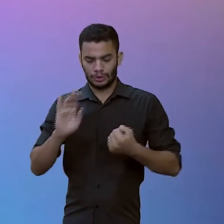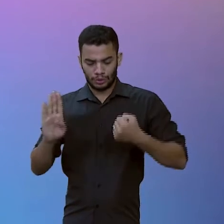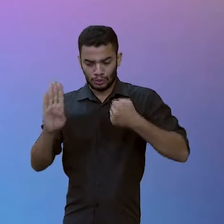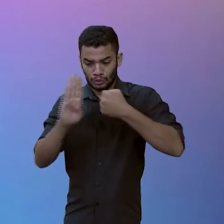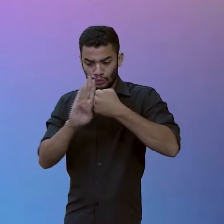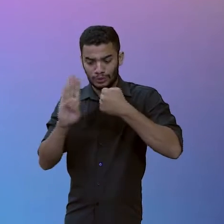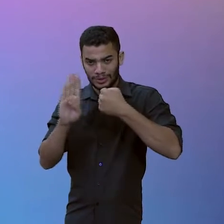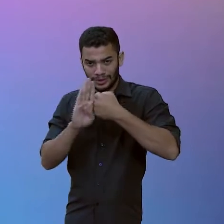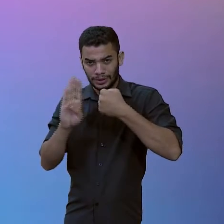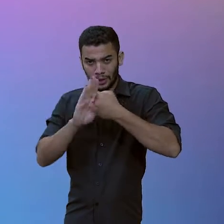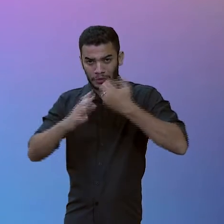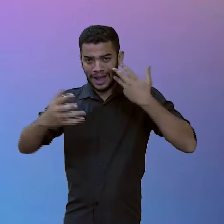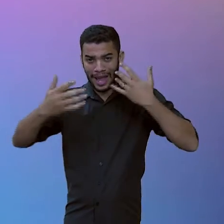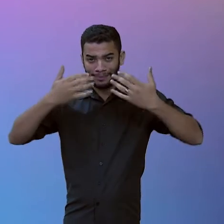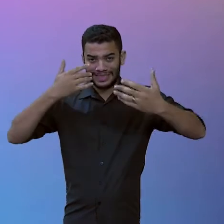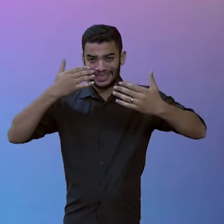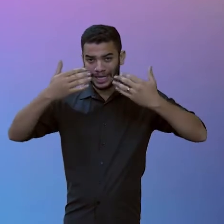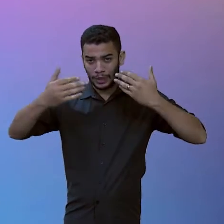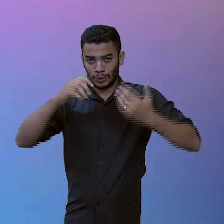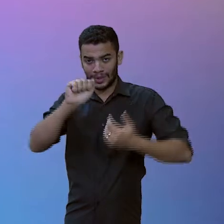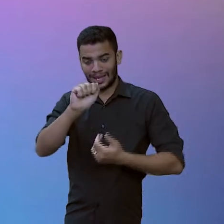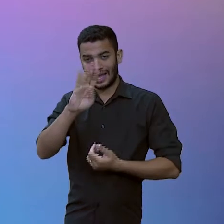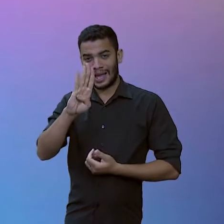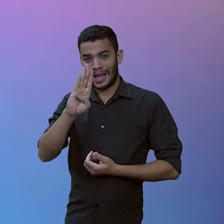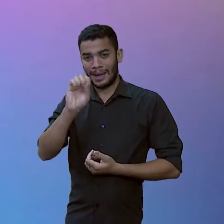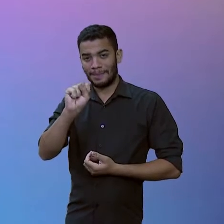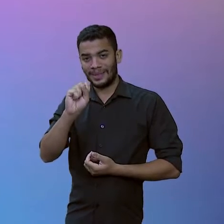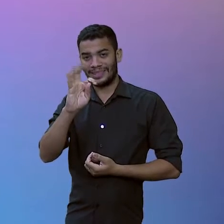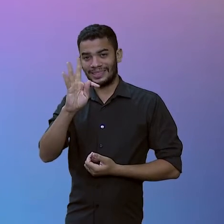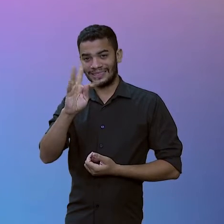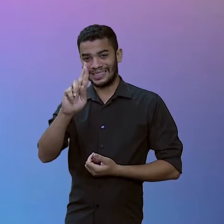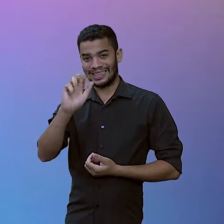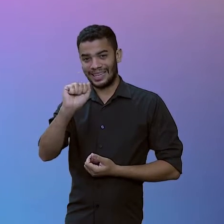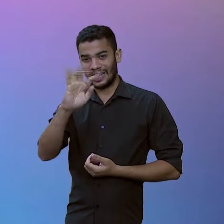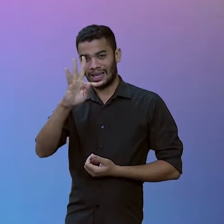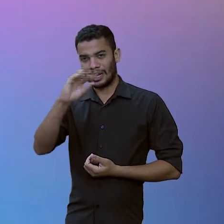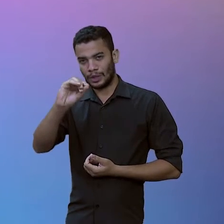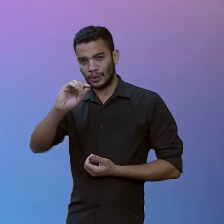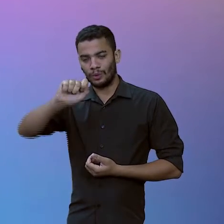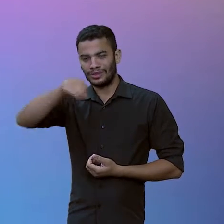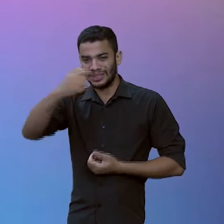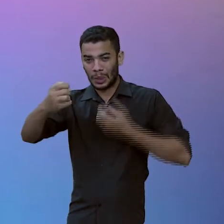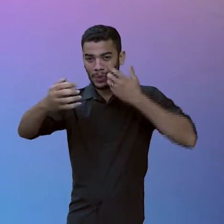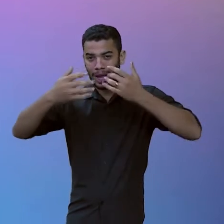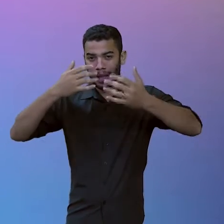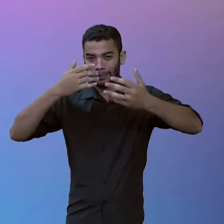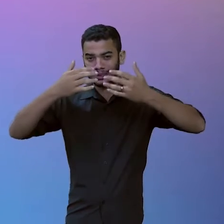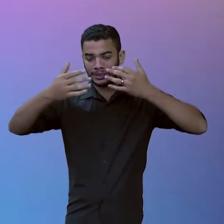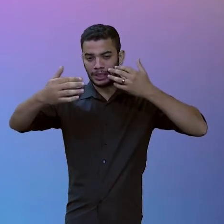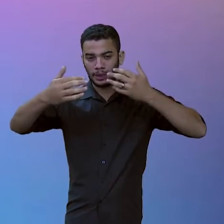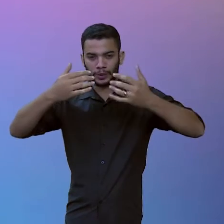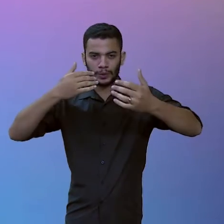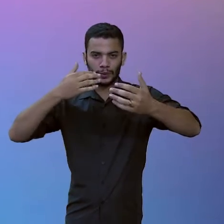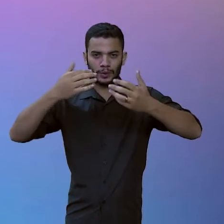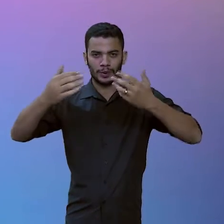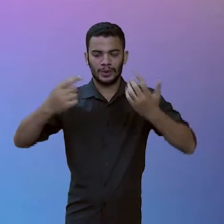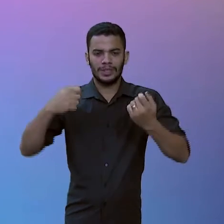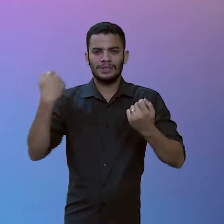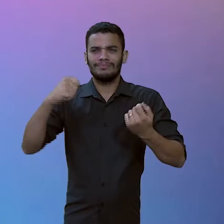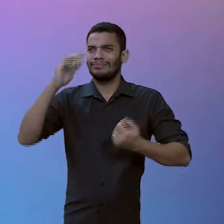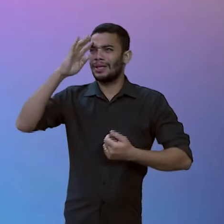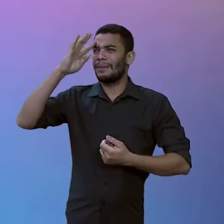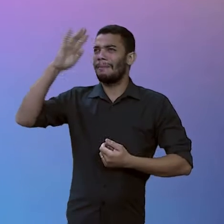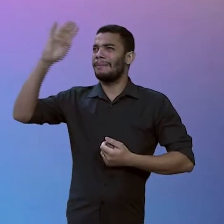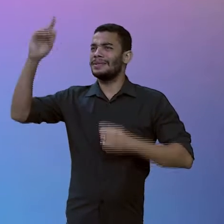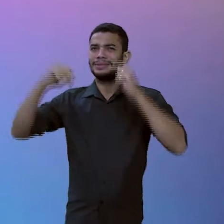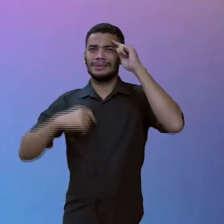e ações. Essas palavras não existem por si só, uma vez que elas dependem de outro ser para